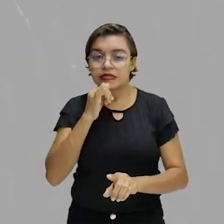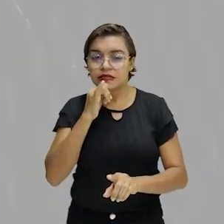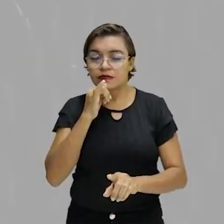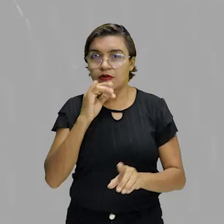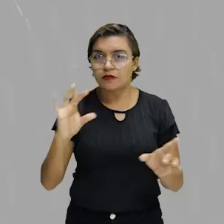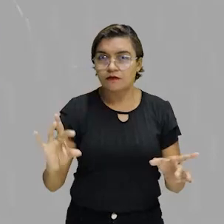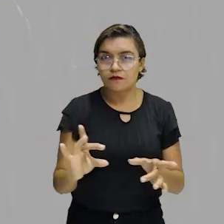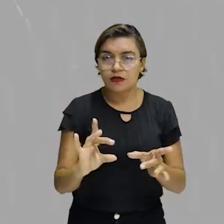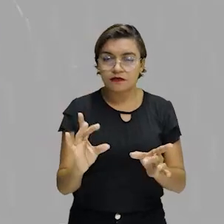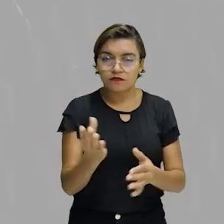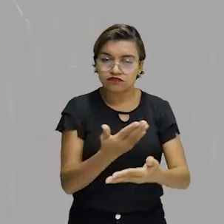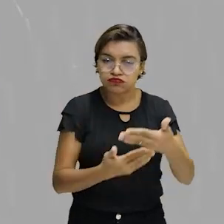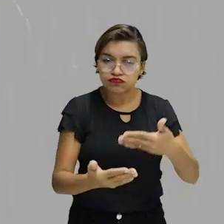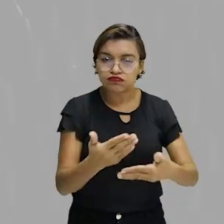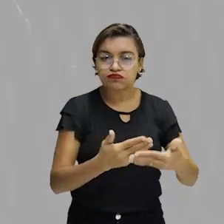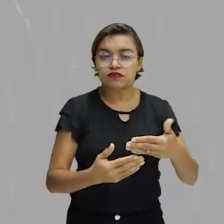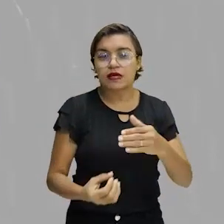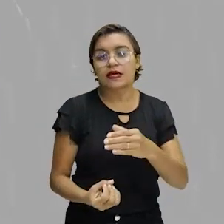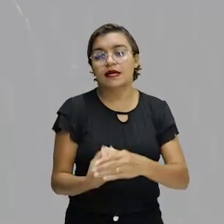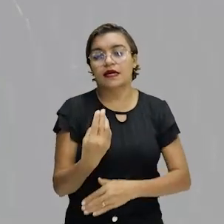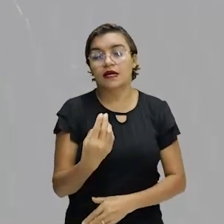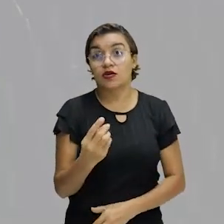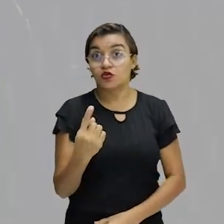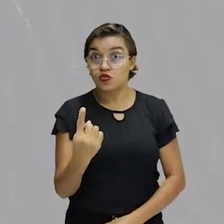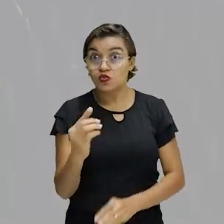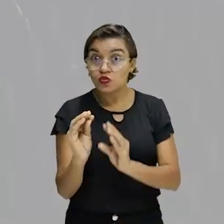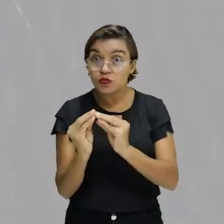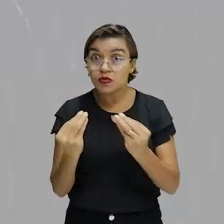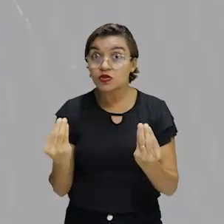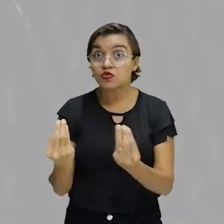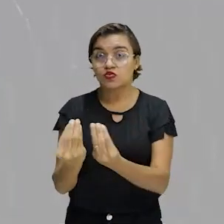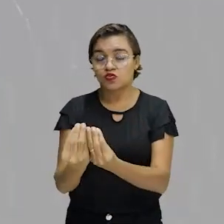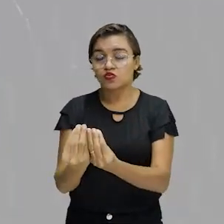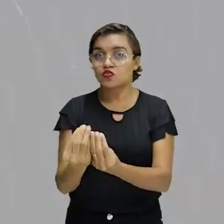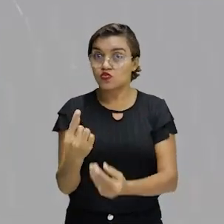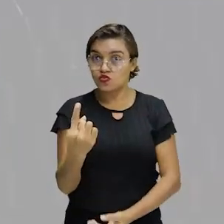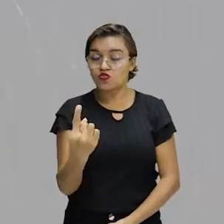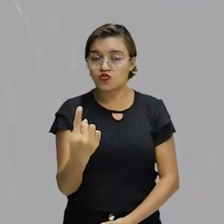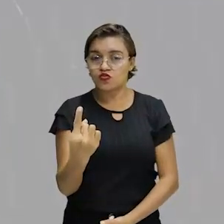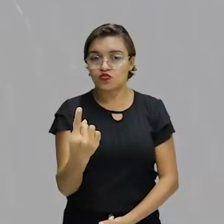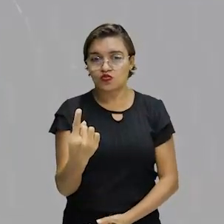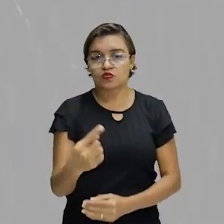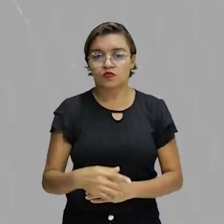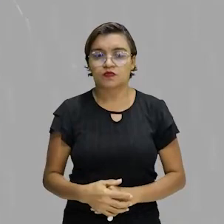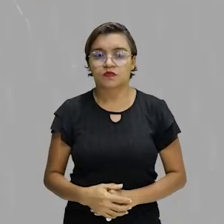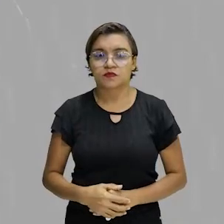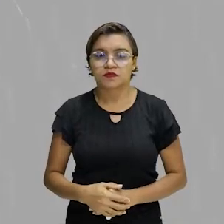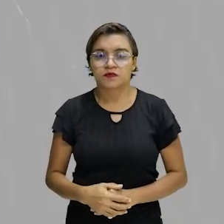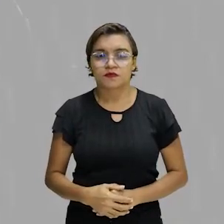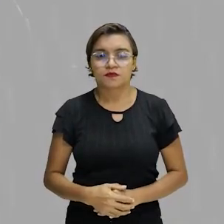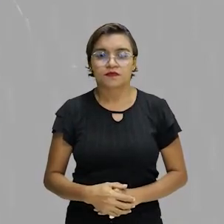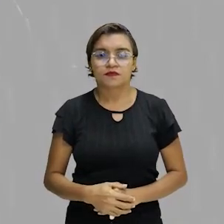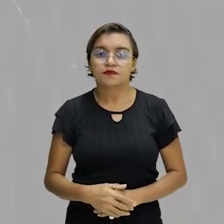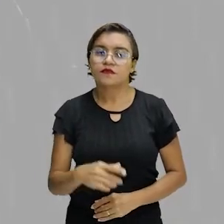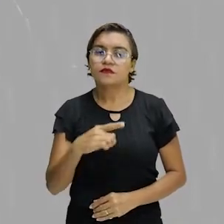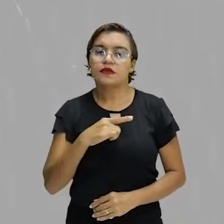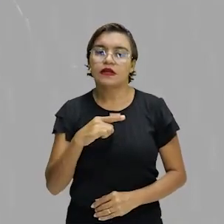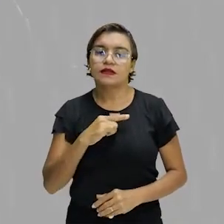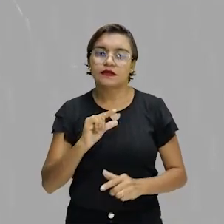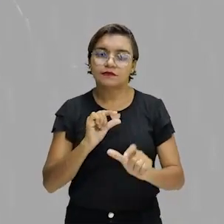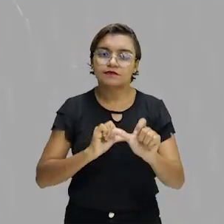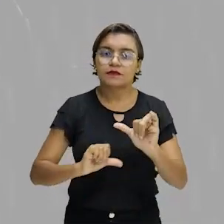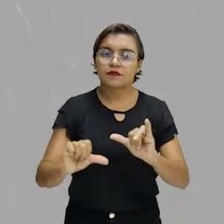produto duas substâncias interagindo formando um único produto então aí eu tenho uma